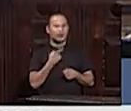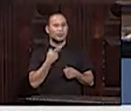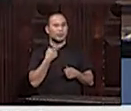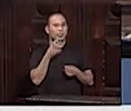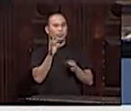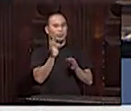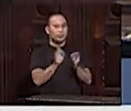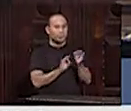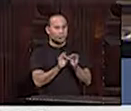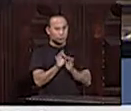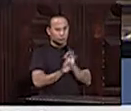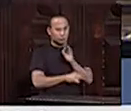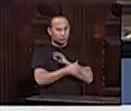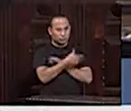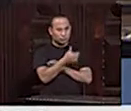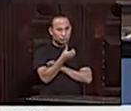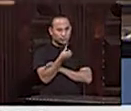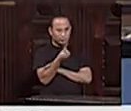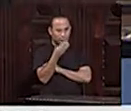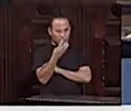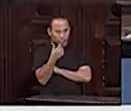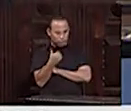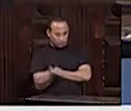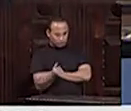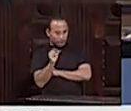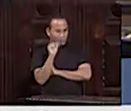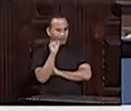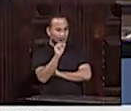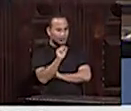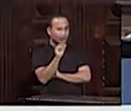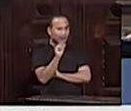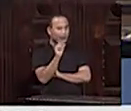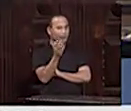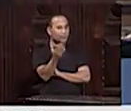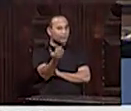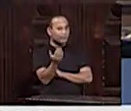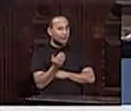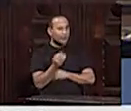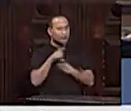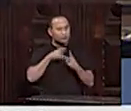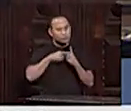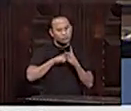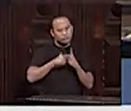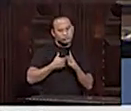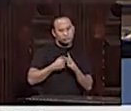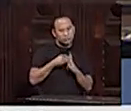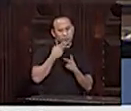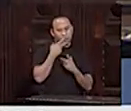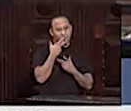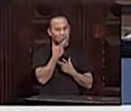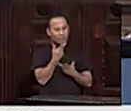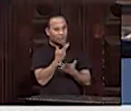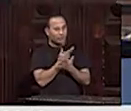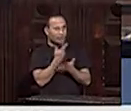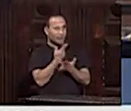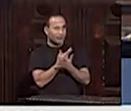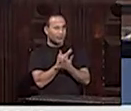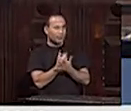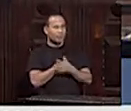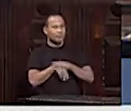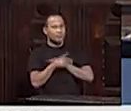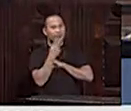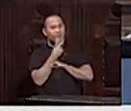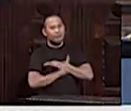projeto 2641, que vem corrigir uma distorção. A gente fala aqui em valorizar